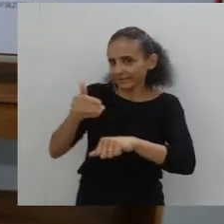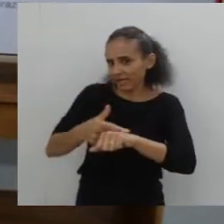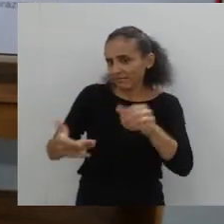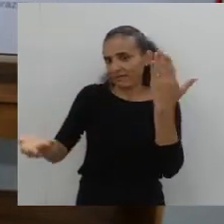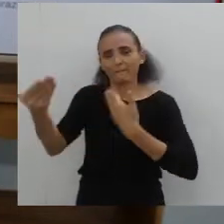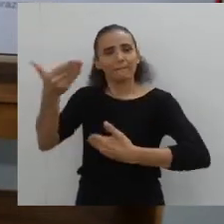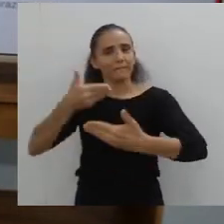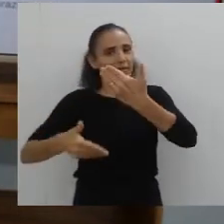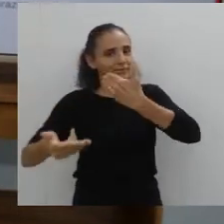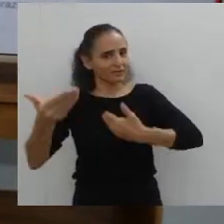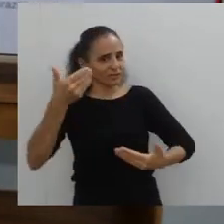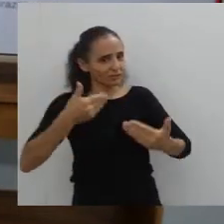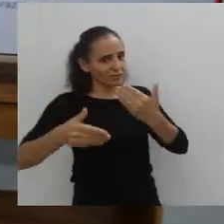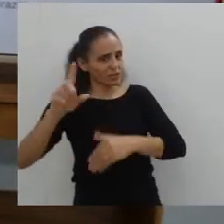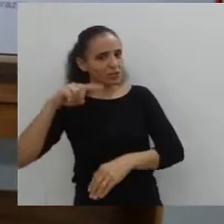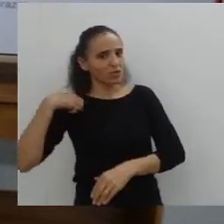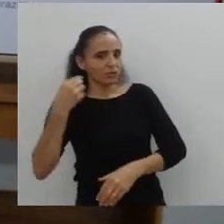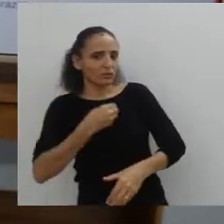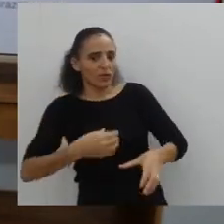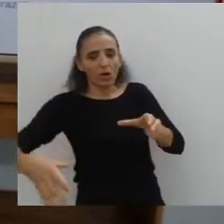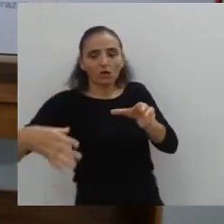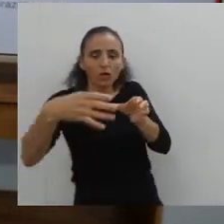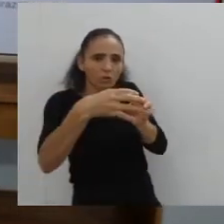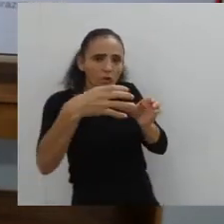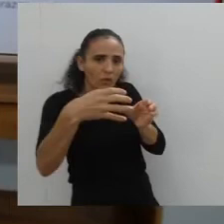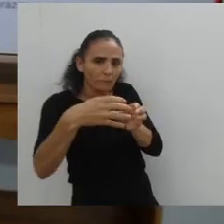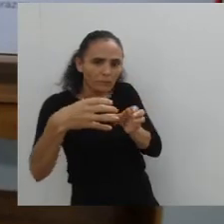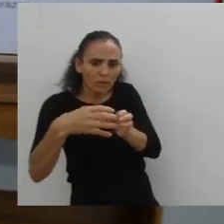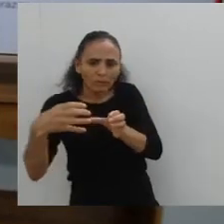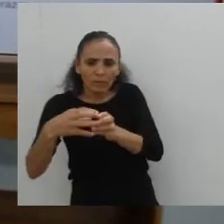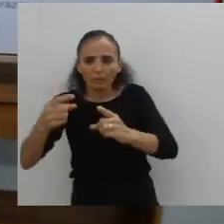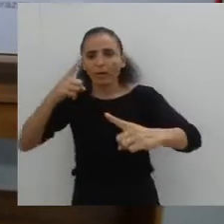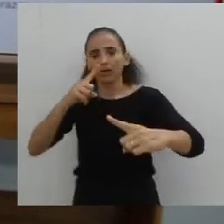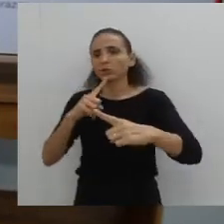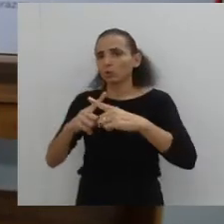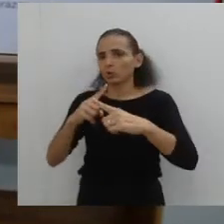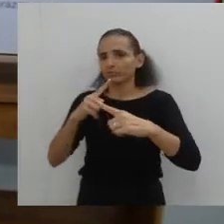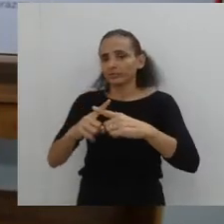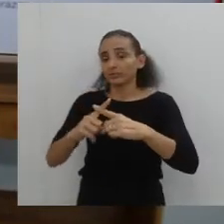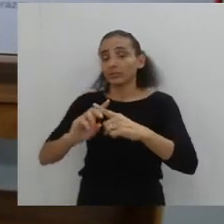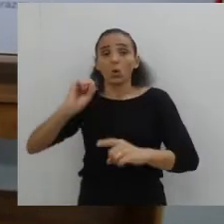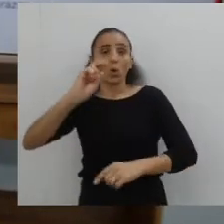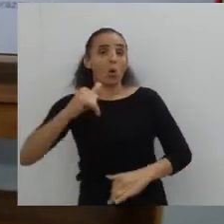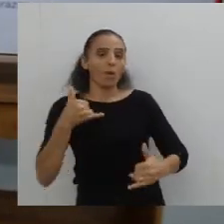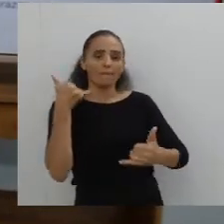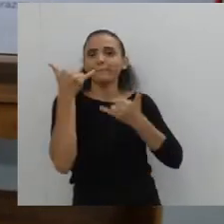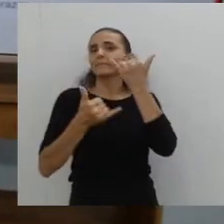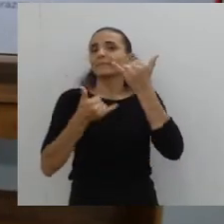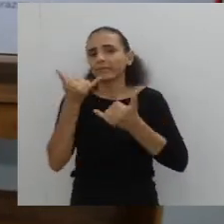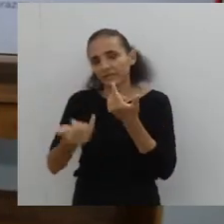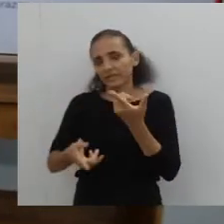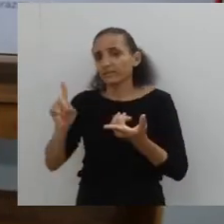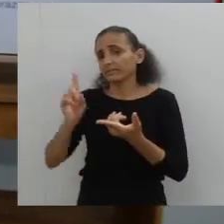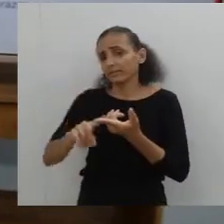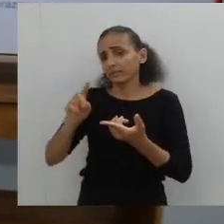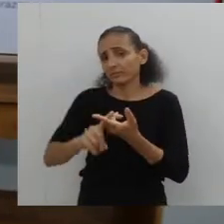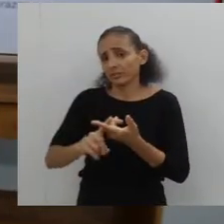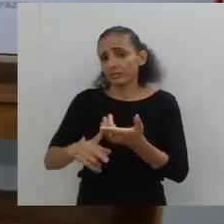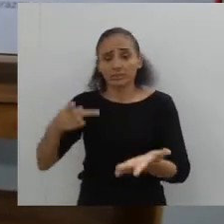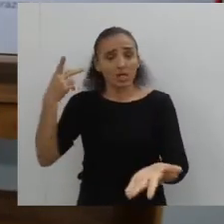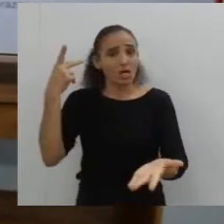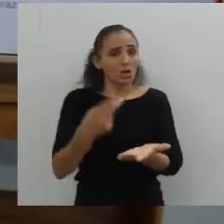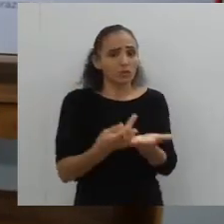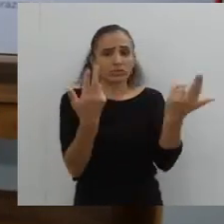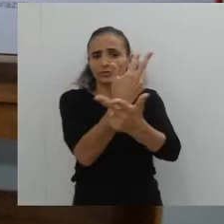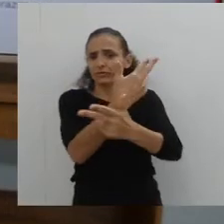fenômeno, a gente sabe que ele pode ser cooperativo, ele pode ser competitivo, ele pode ser recreativo, tá bom? Ele pode ser realizado de